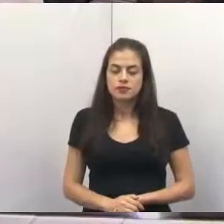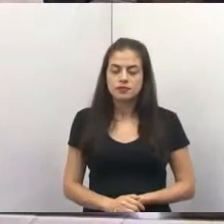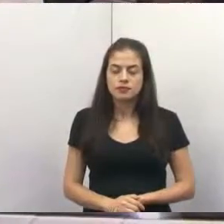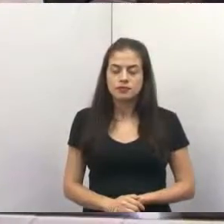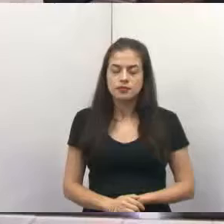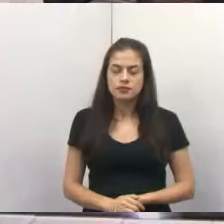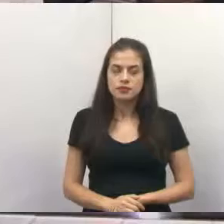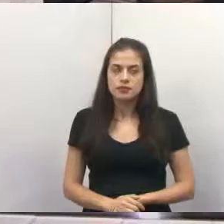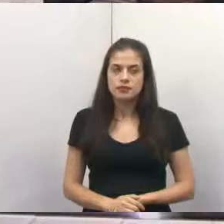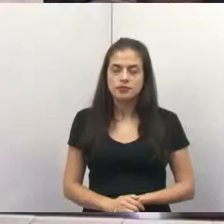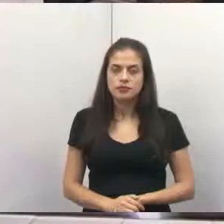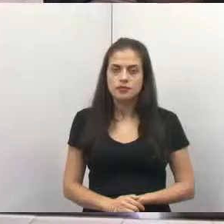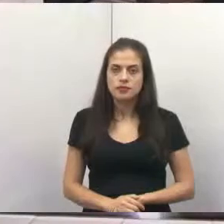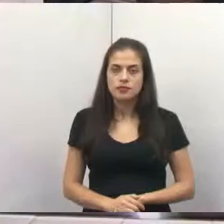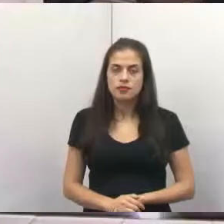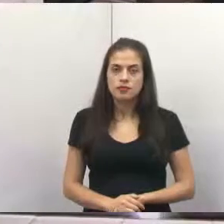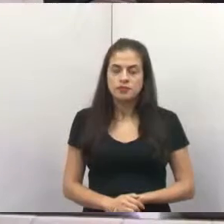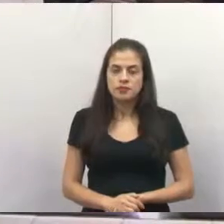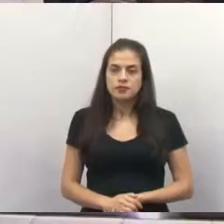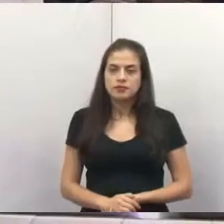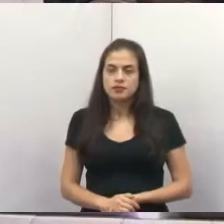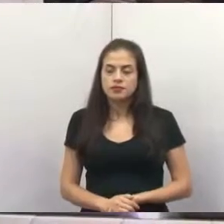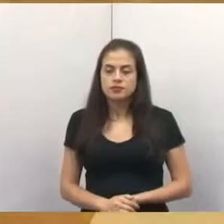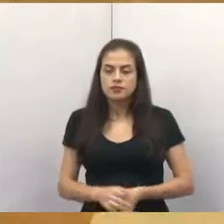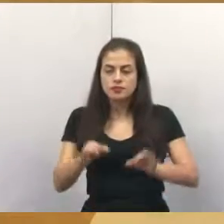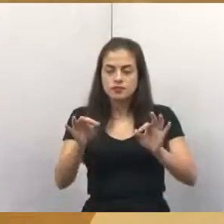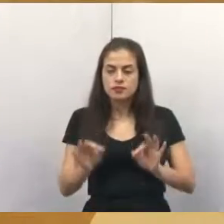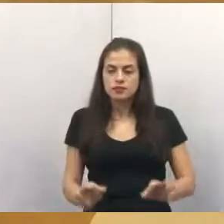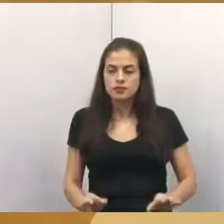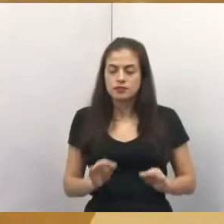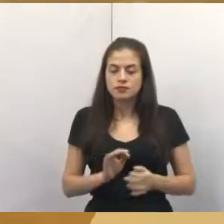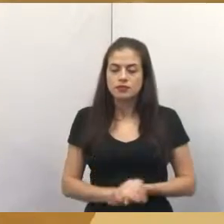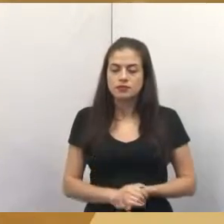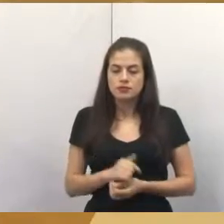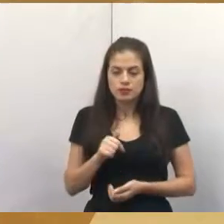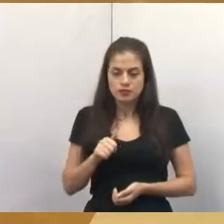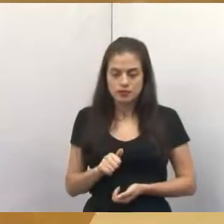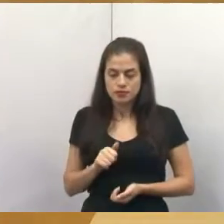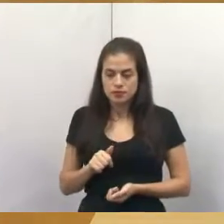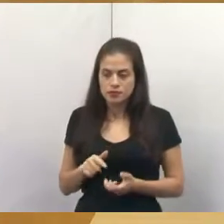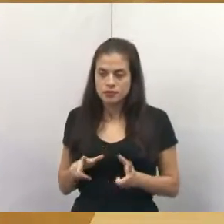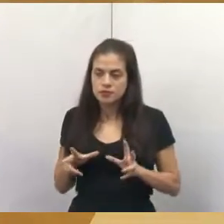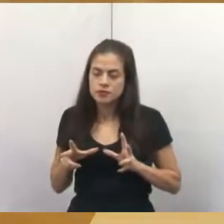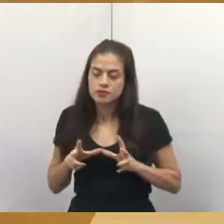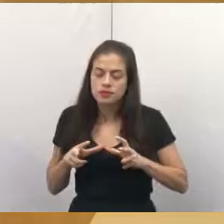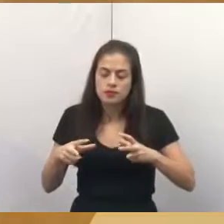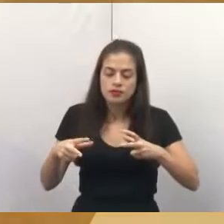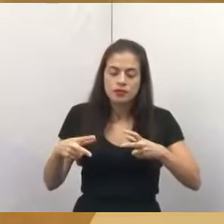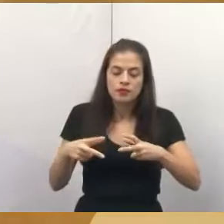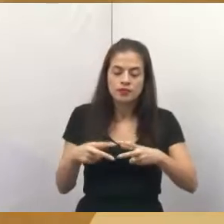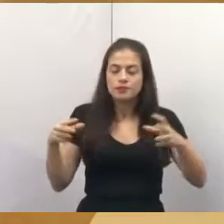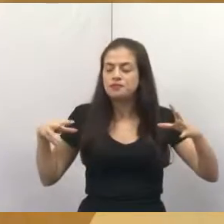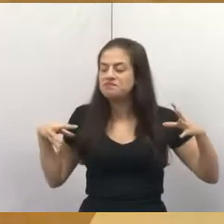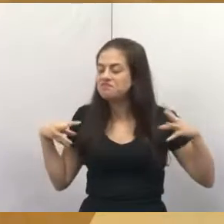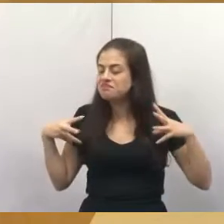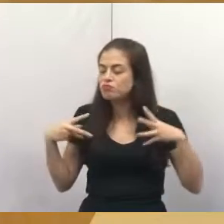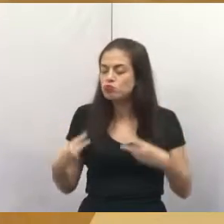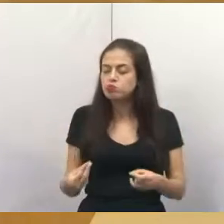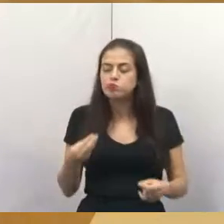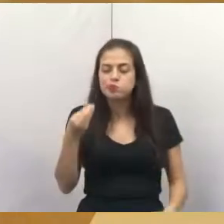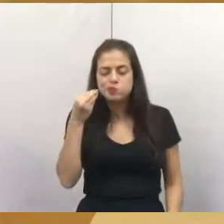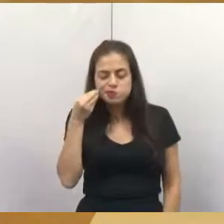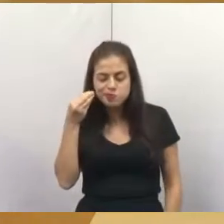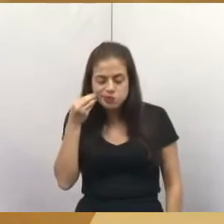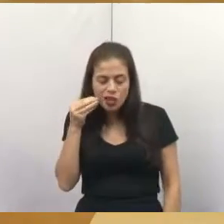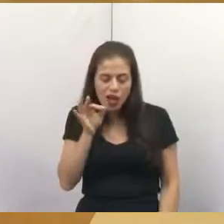Eu tenho certeza que essa casa, com toda a experiência